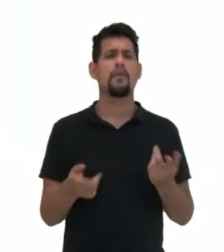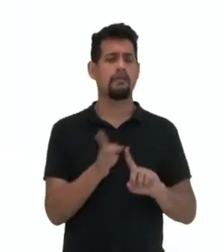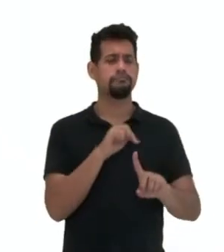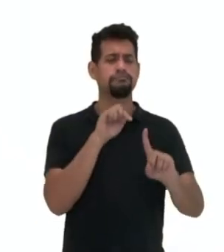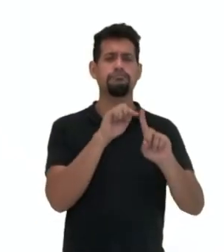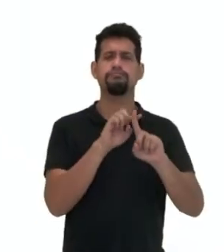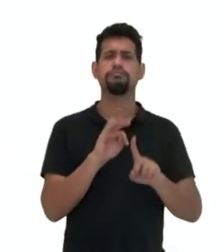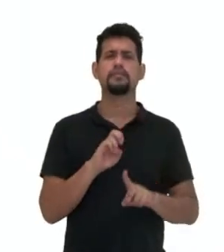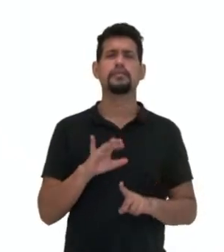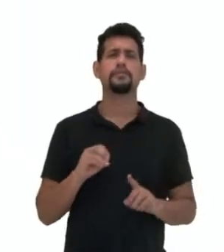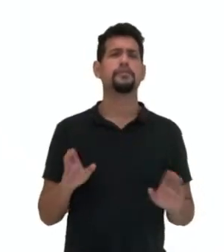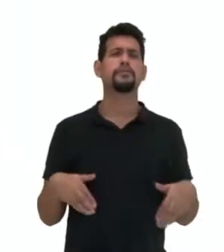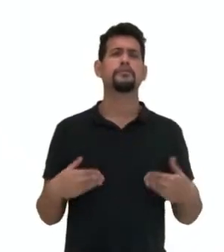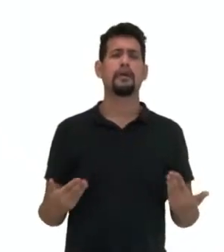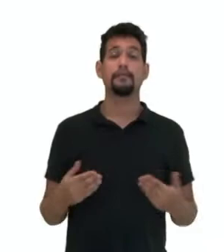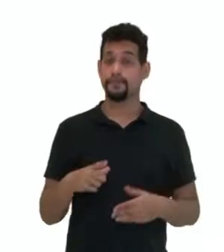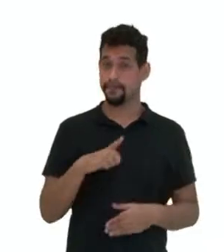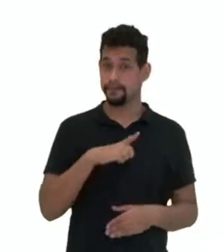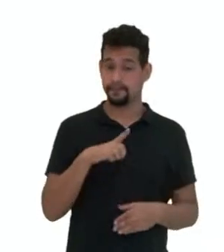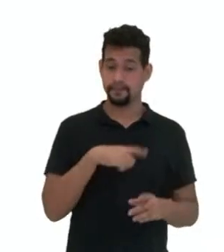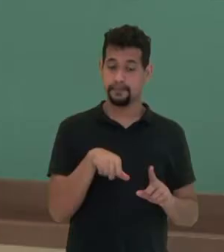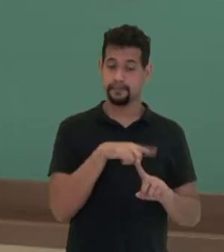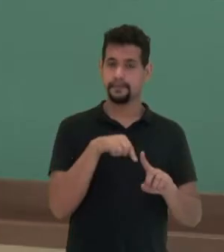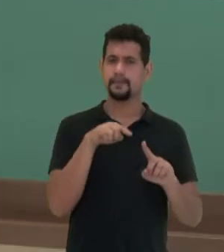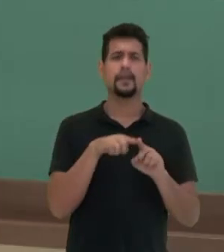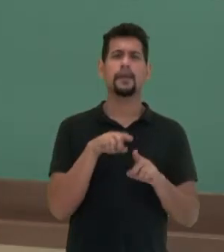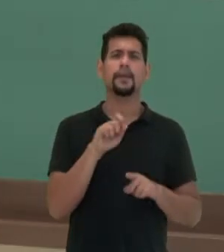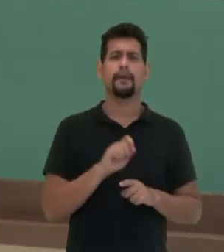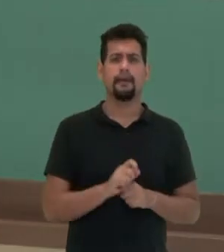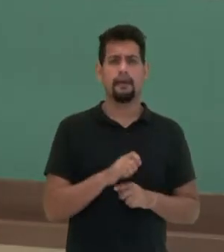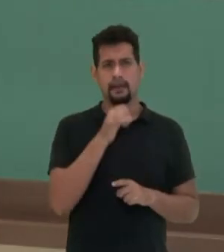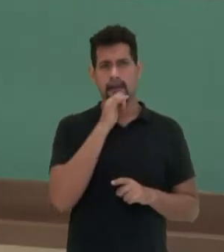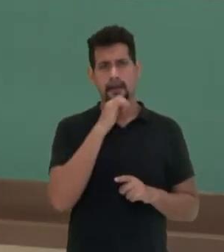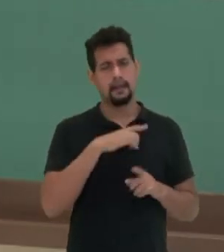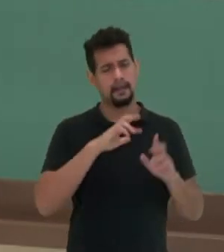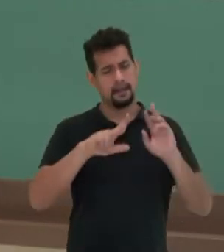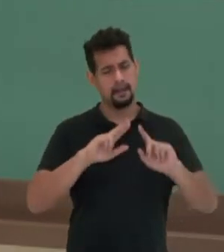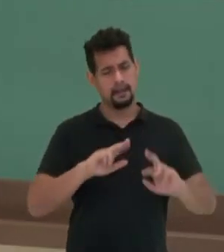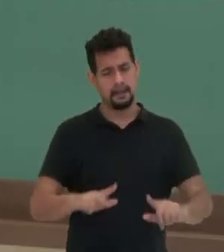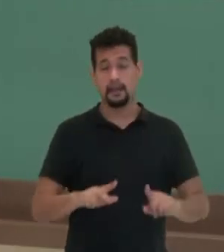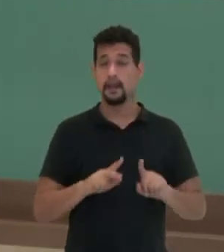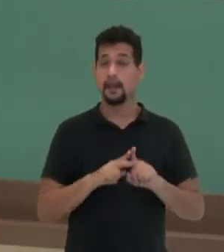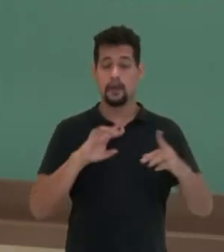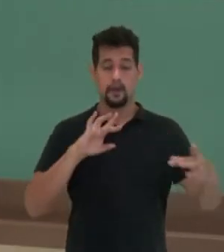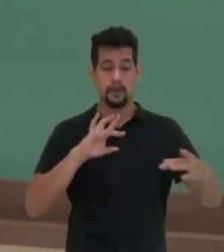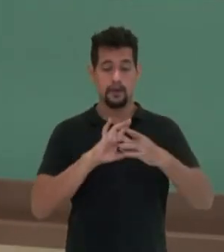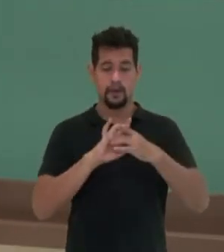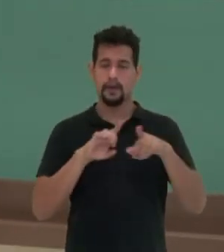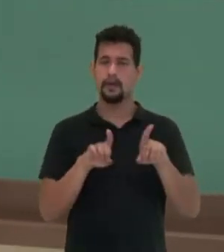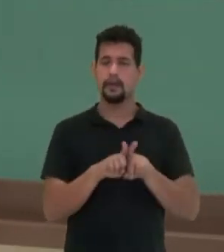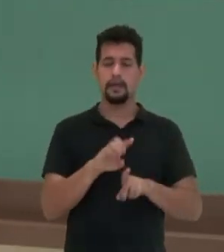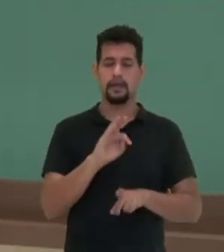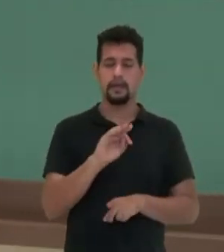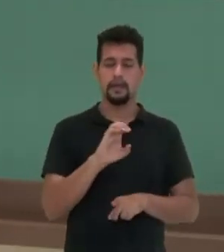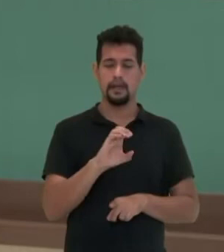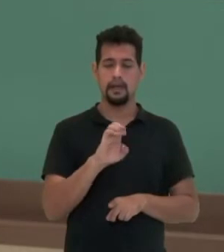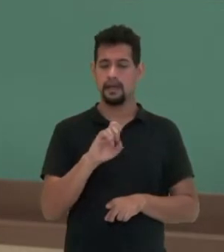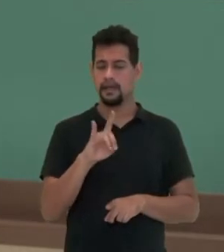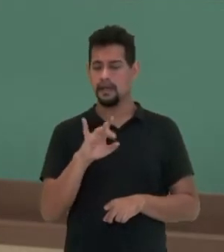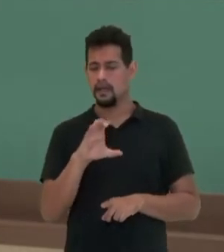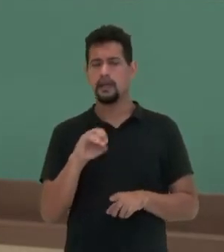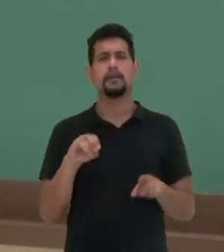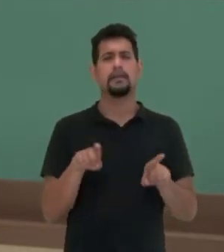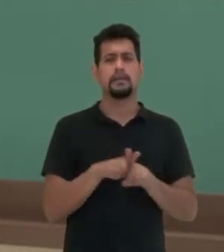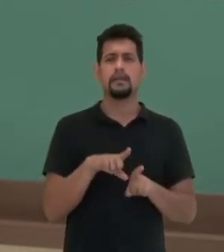desse tecido? Ele tem a função de adesão, né? Ele tem essa função de unir um tecido com o outro. Ele